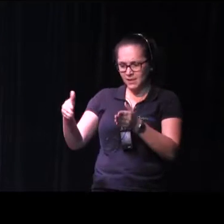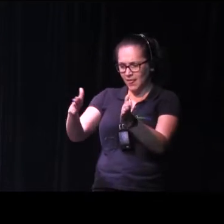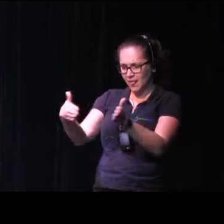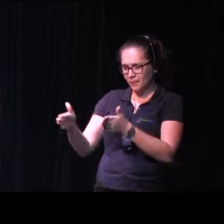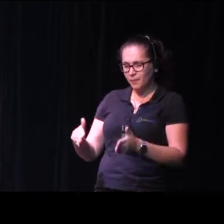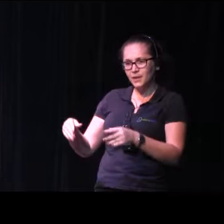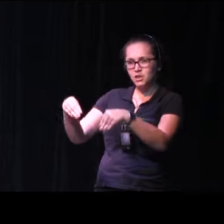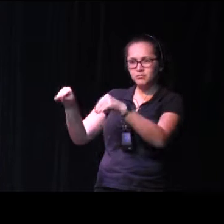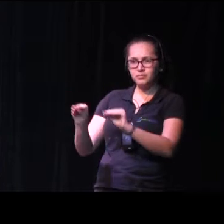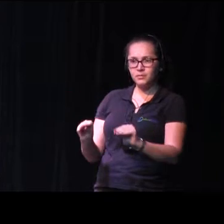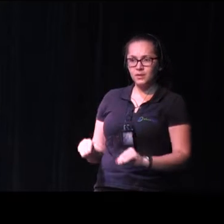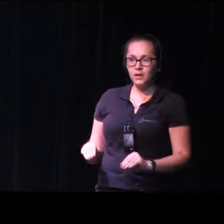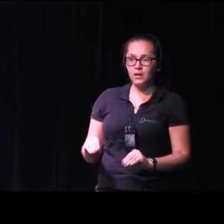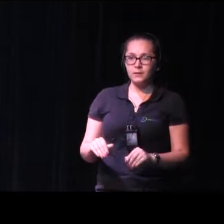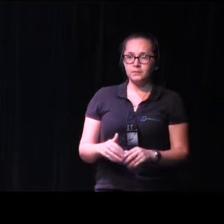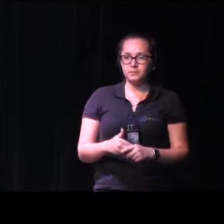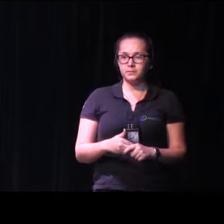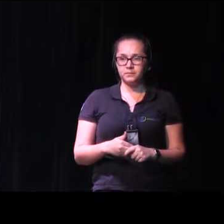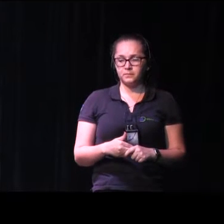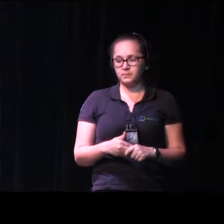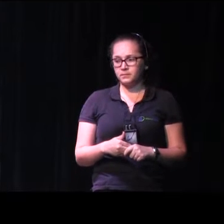Então, como este tapete